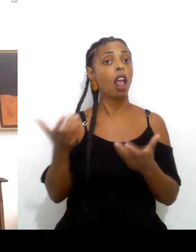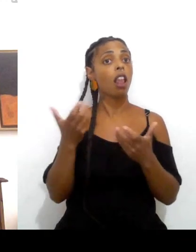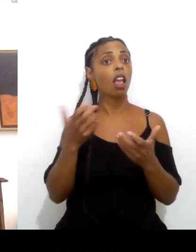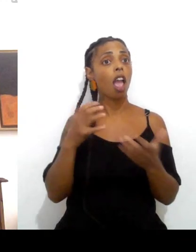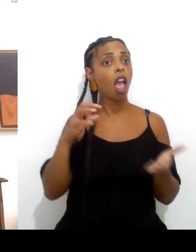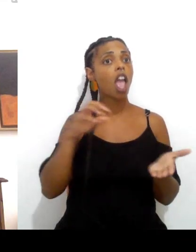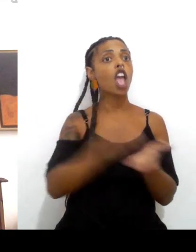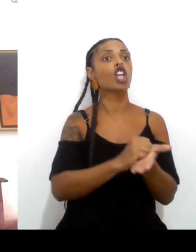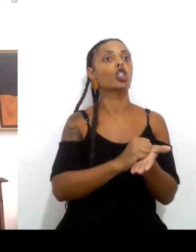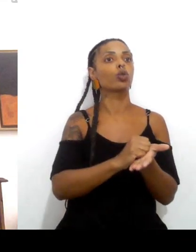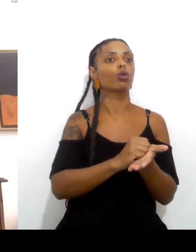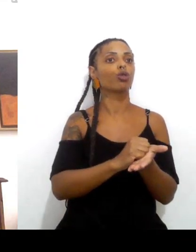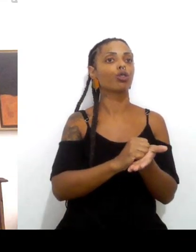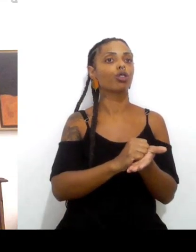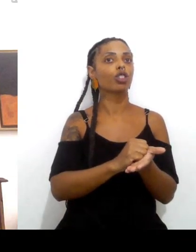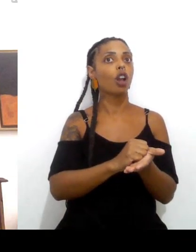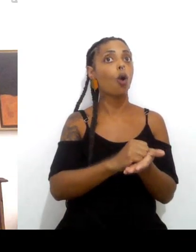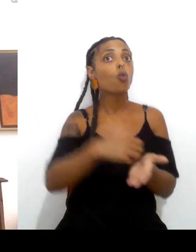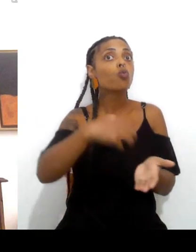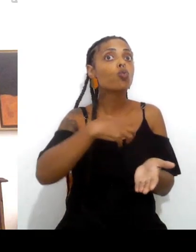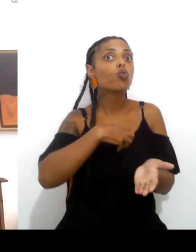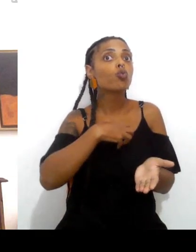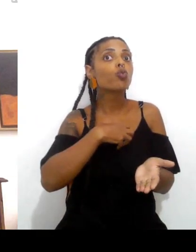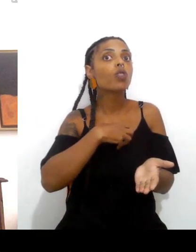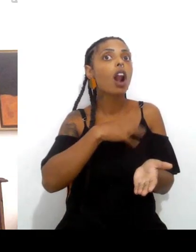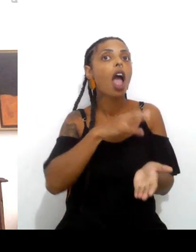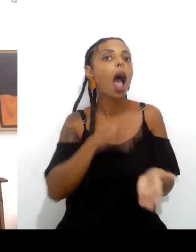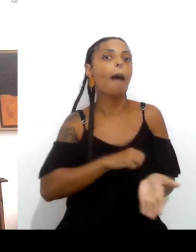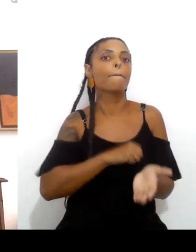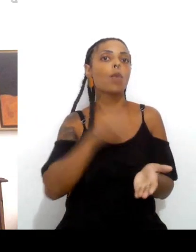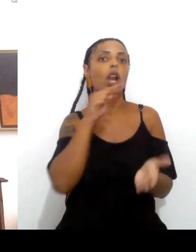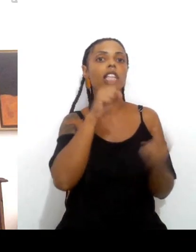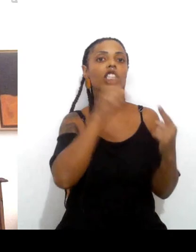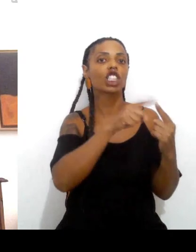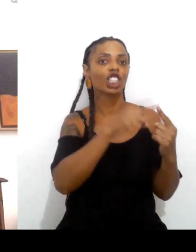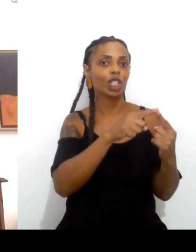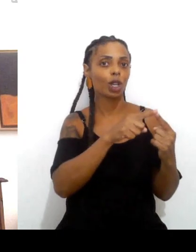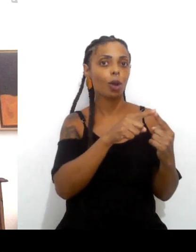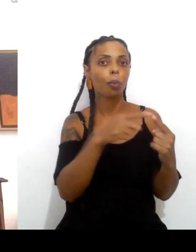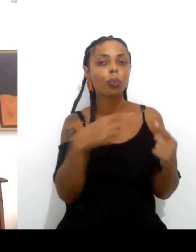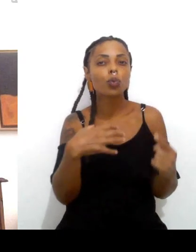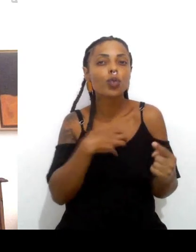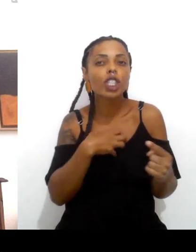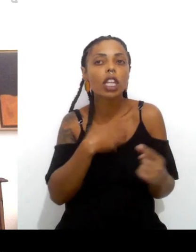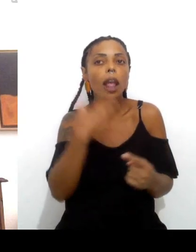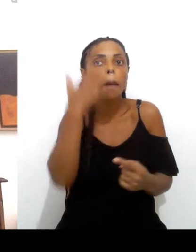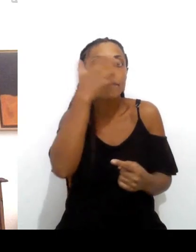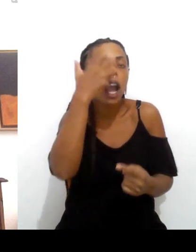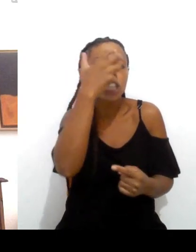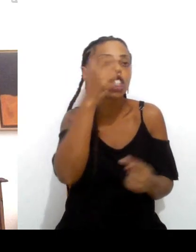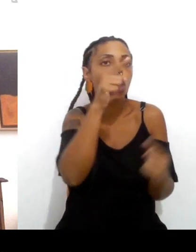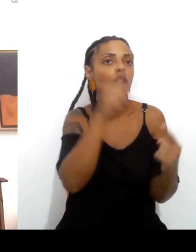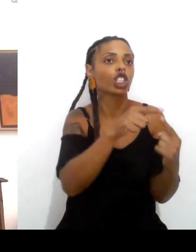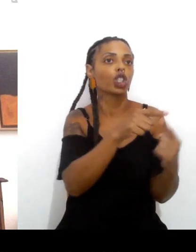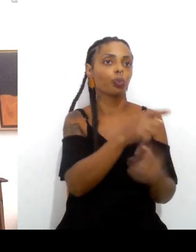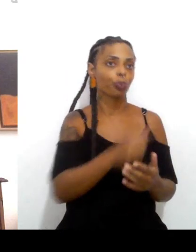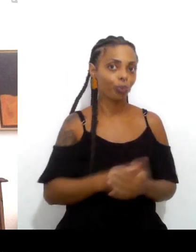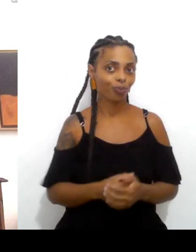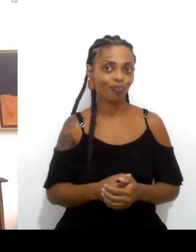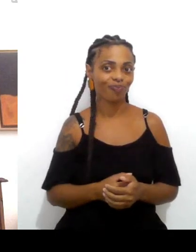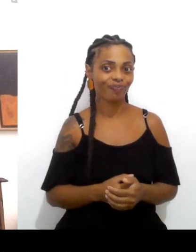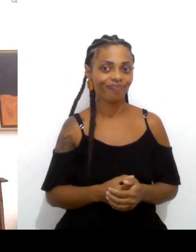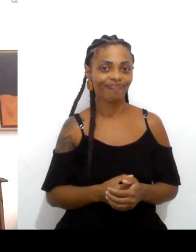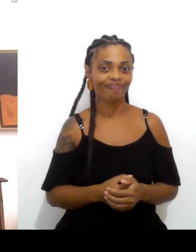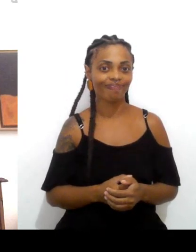um certo tipo de amor um certo tipo de paixão então sim